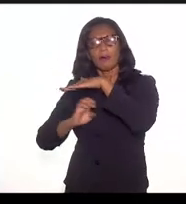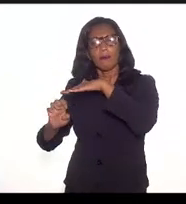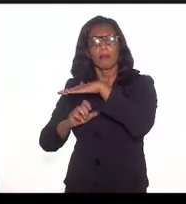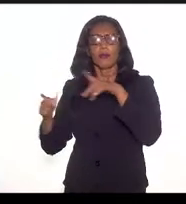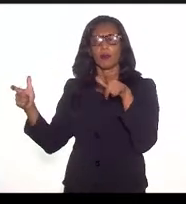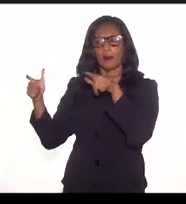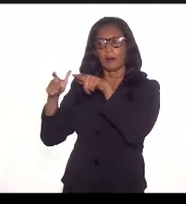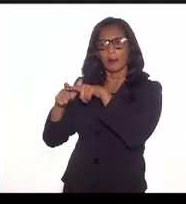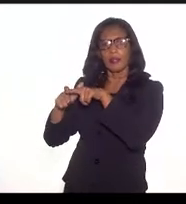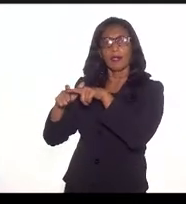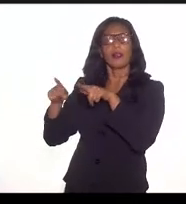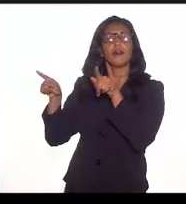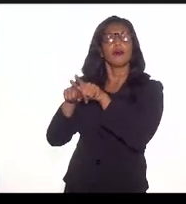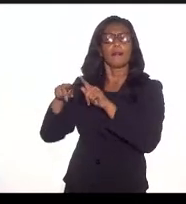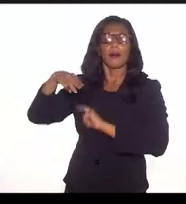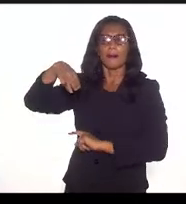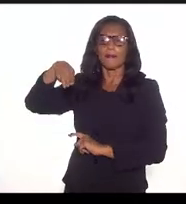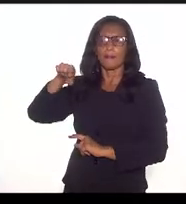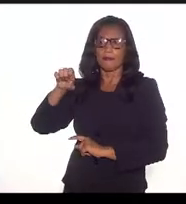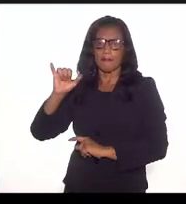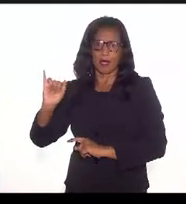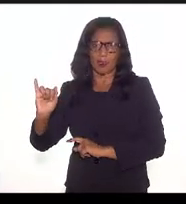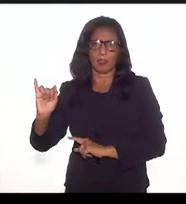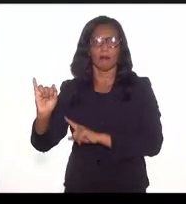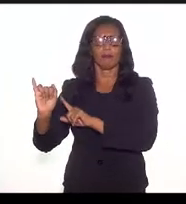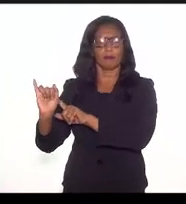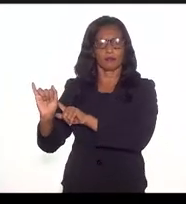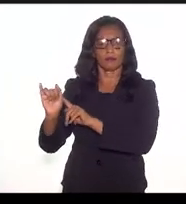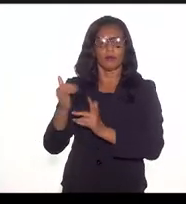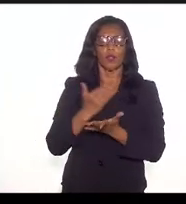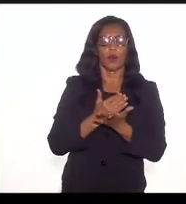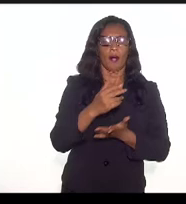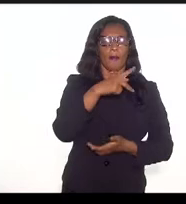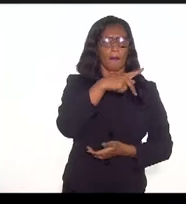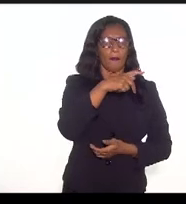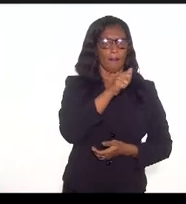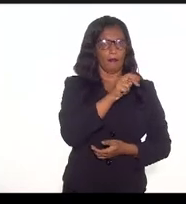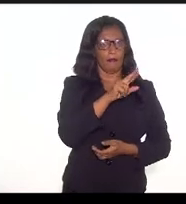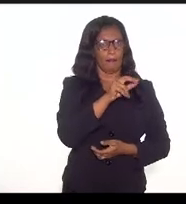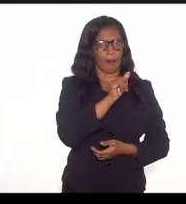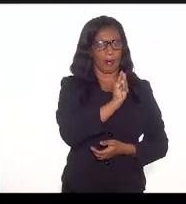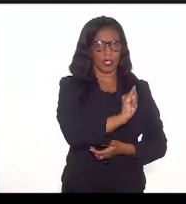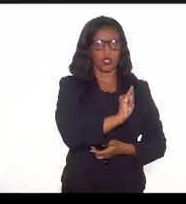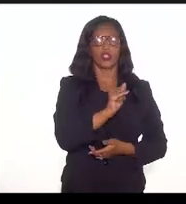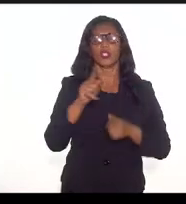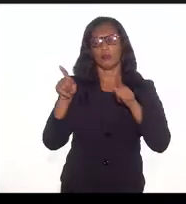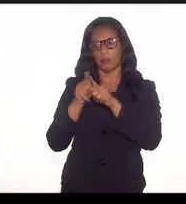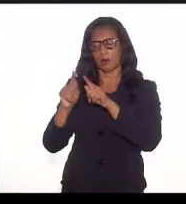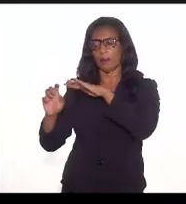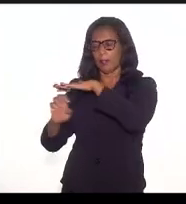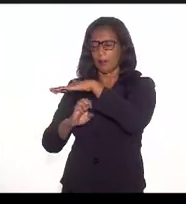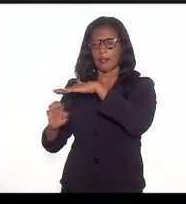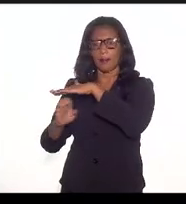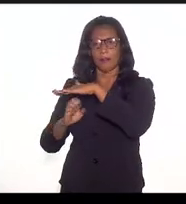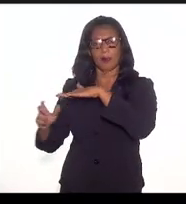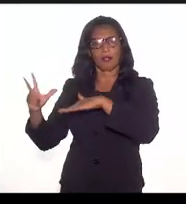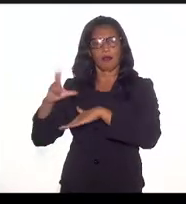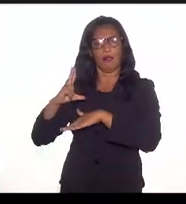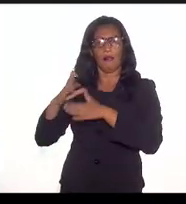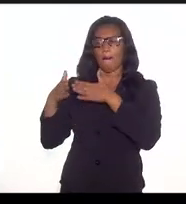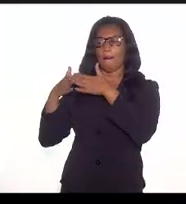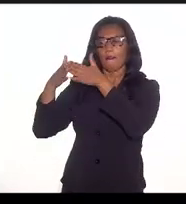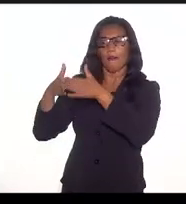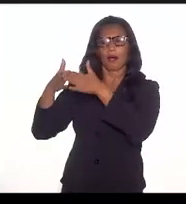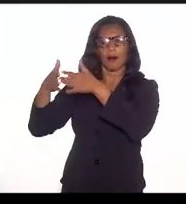empresários e os MEIs, né, os microempreendedores individuais. No Recomeçar Paraty, eles definiram que o atendimento seria os microempreendedores individuais, os barqueiros,